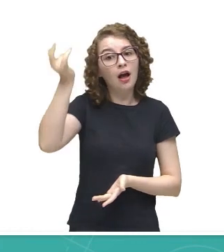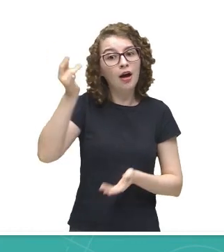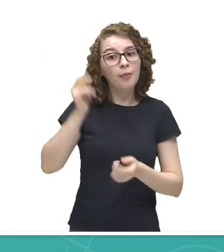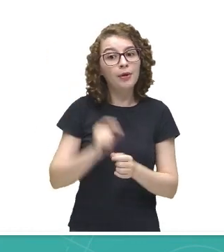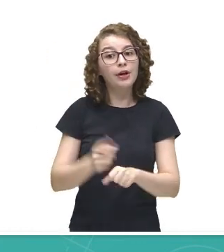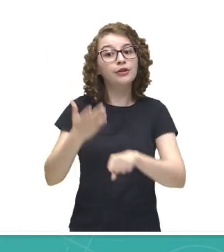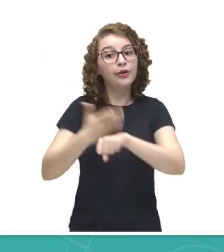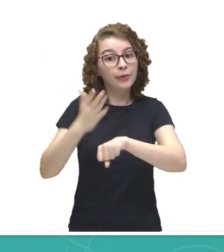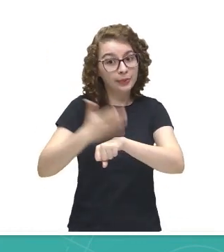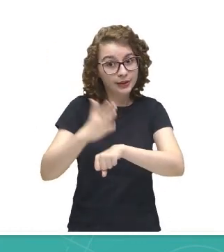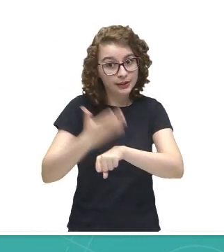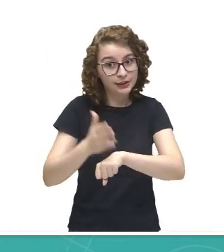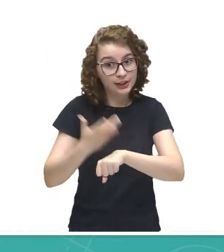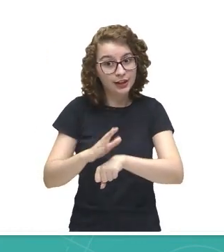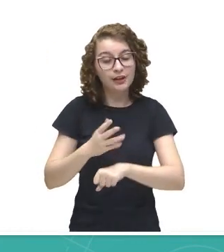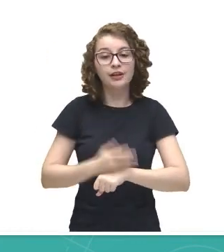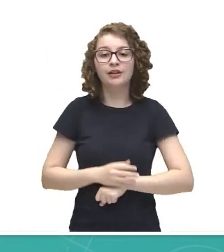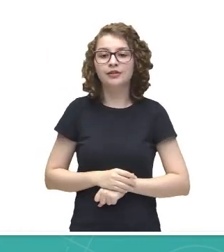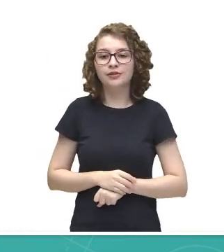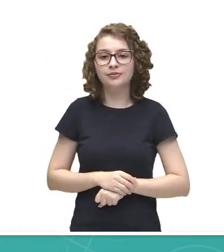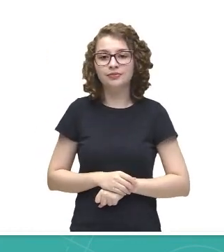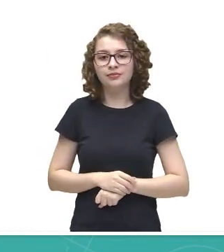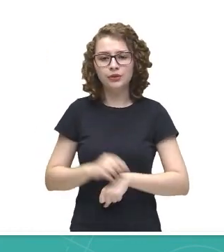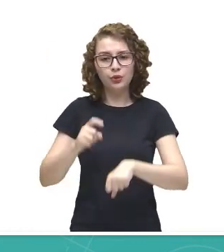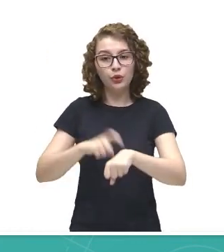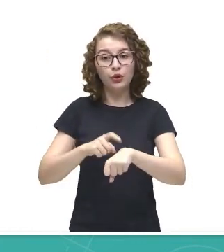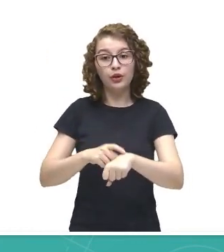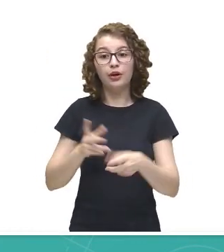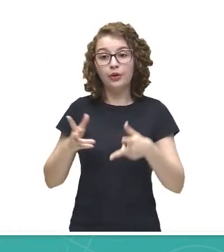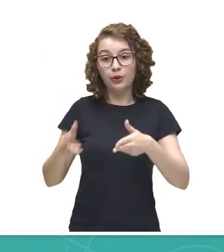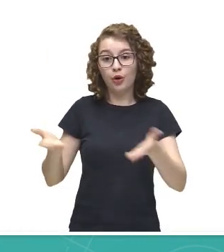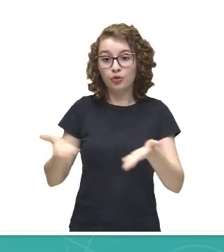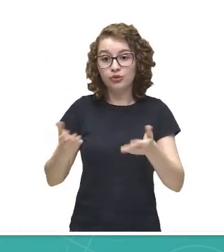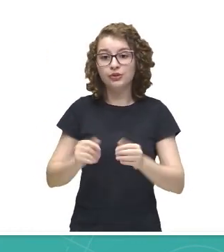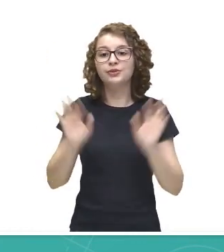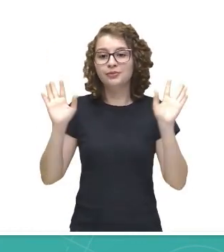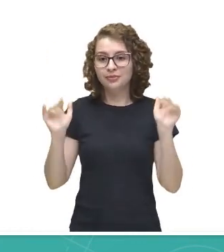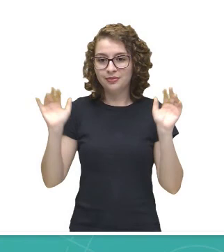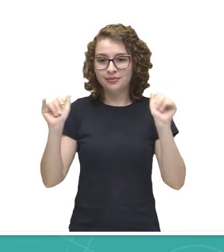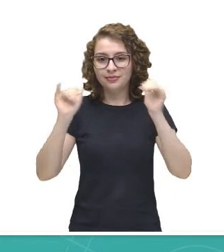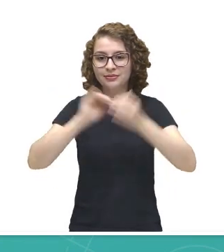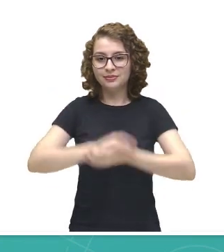Praticando também, tá? Não esqueçam, espero vocês no mesmo horário. Até mais!